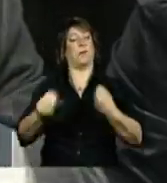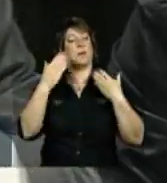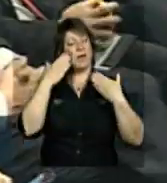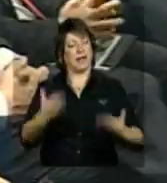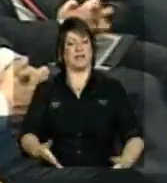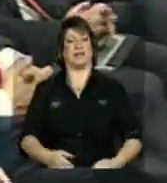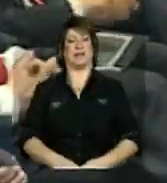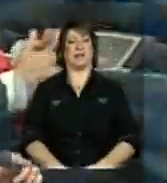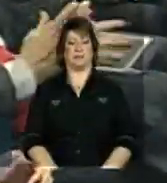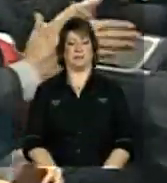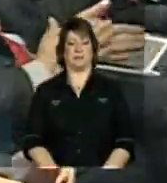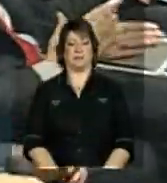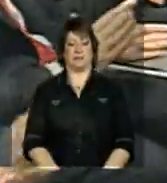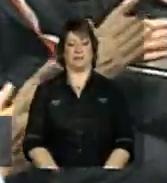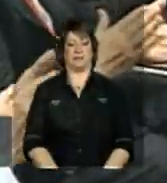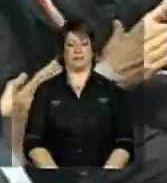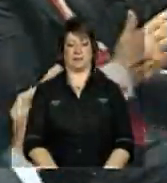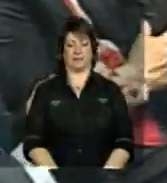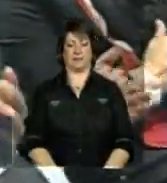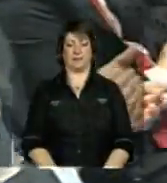obrigado.